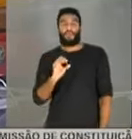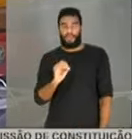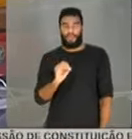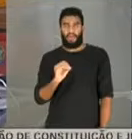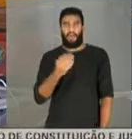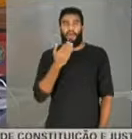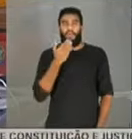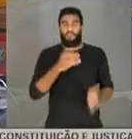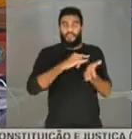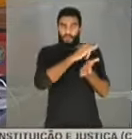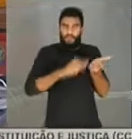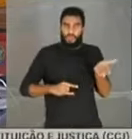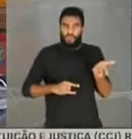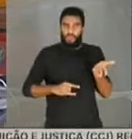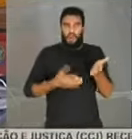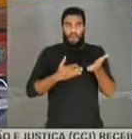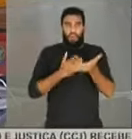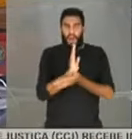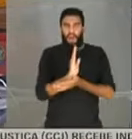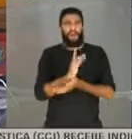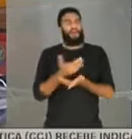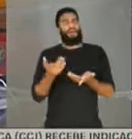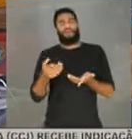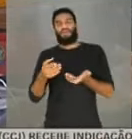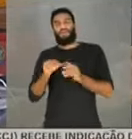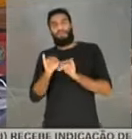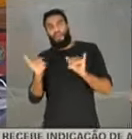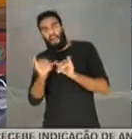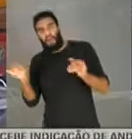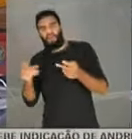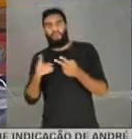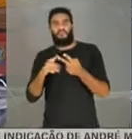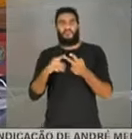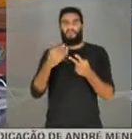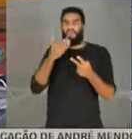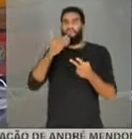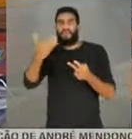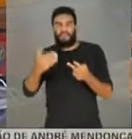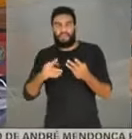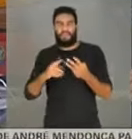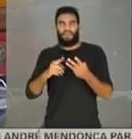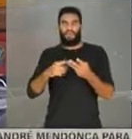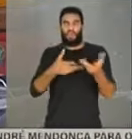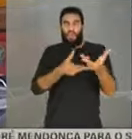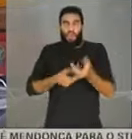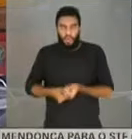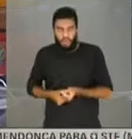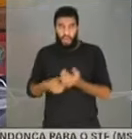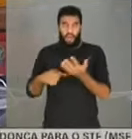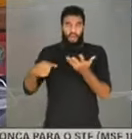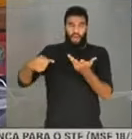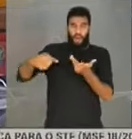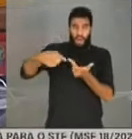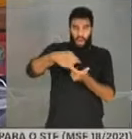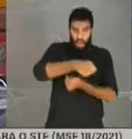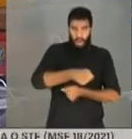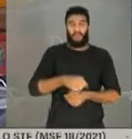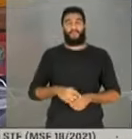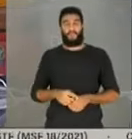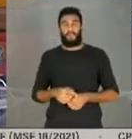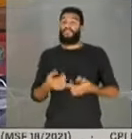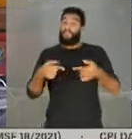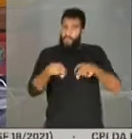requerimentos, desde requerimentos de informação, de convocação, convite, a